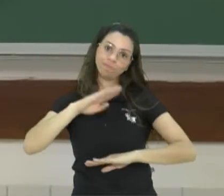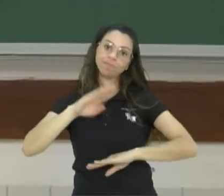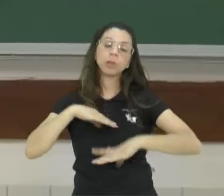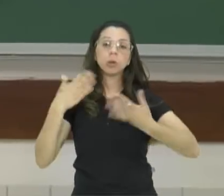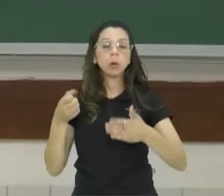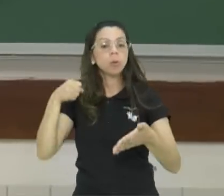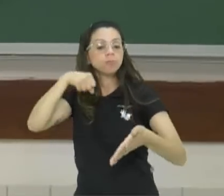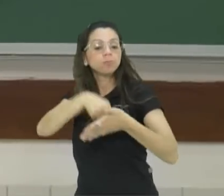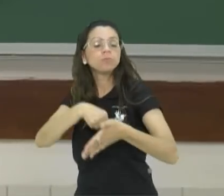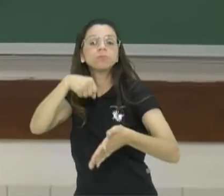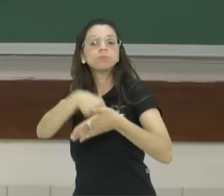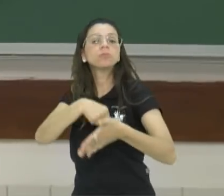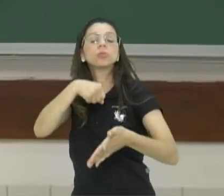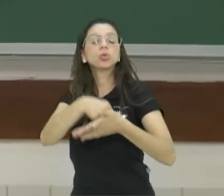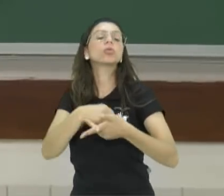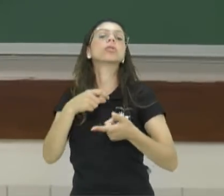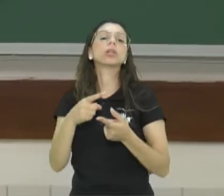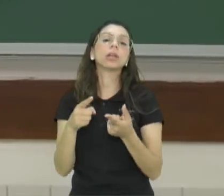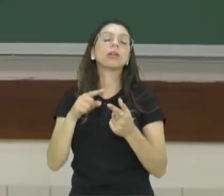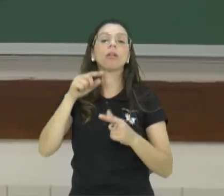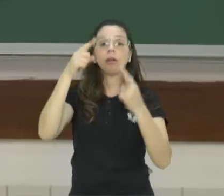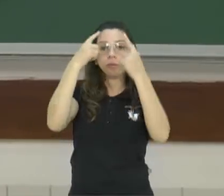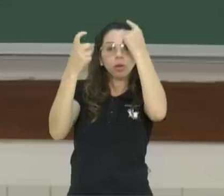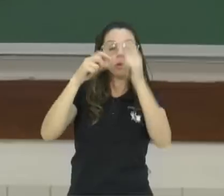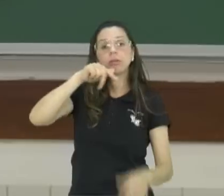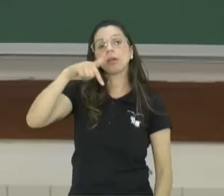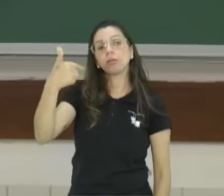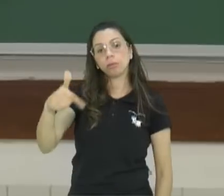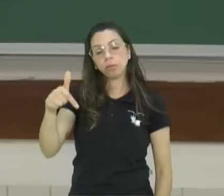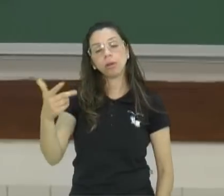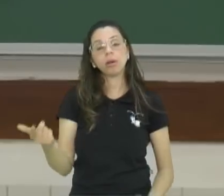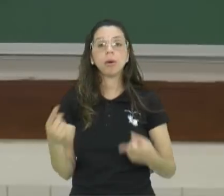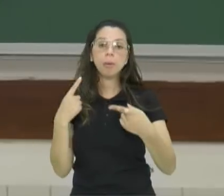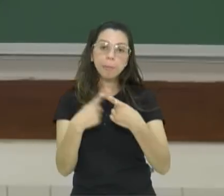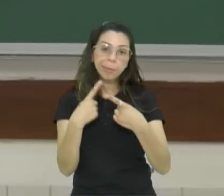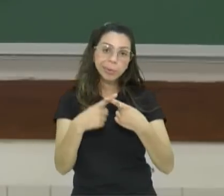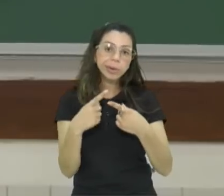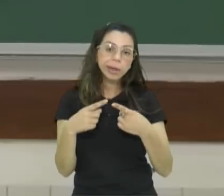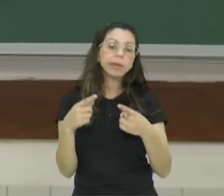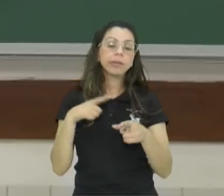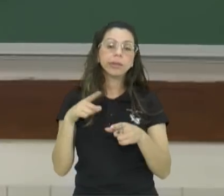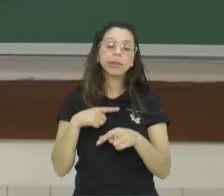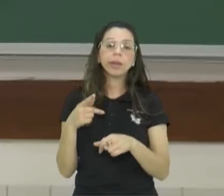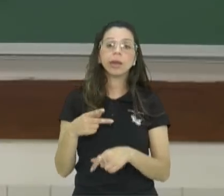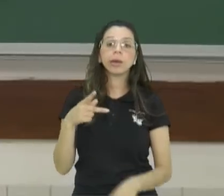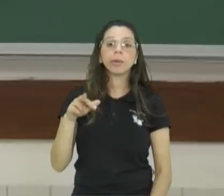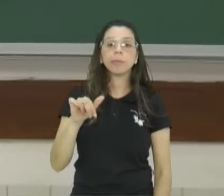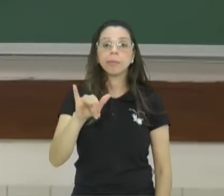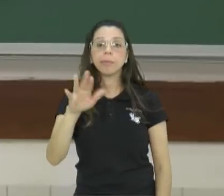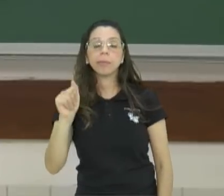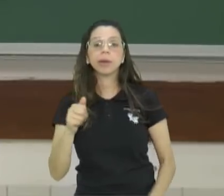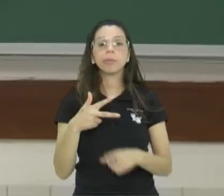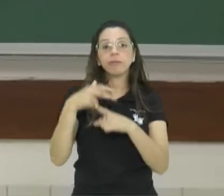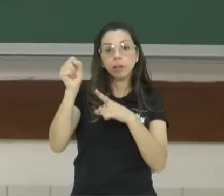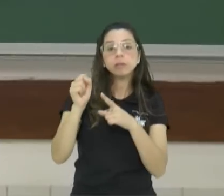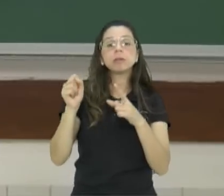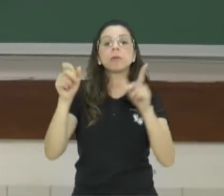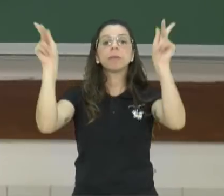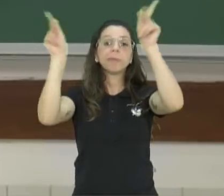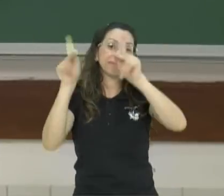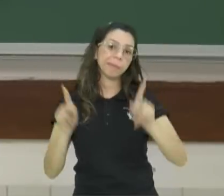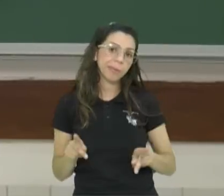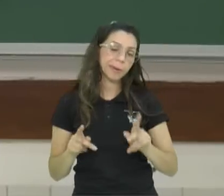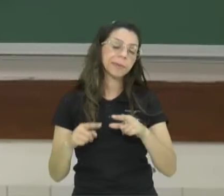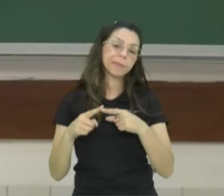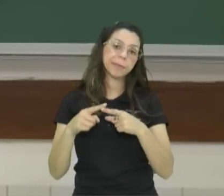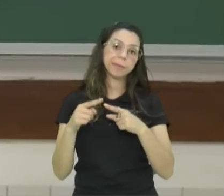forma passiva. Isso deu a ele o Prêmio Nobel da Paz, porque todas as manifestações que ele promovia, que